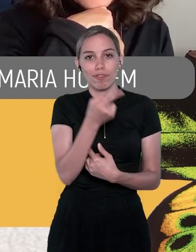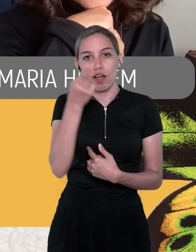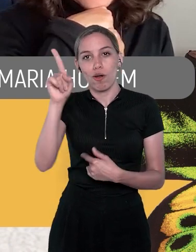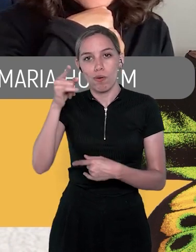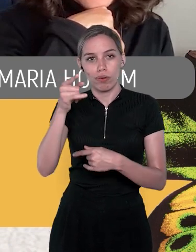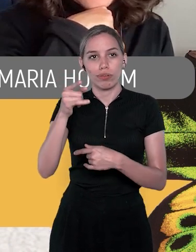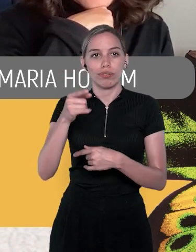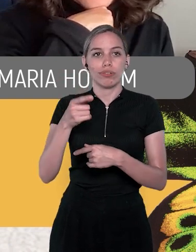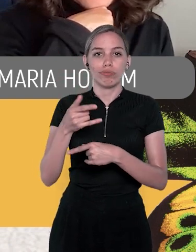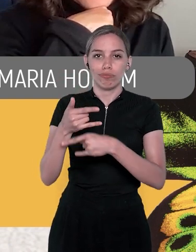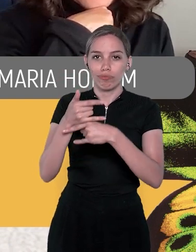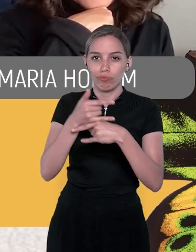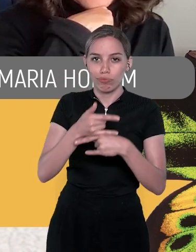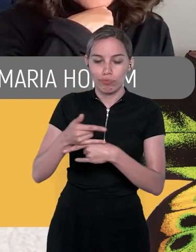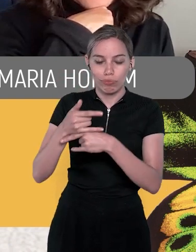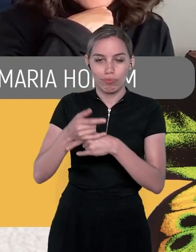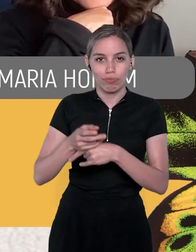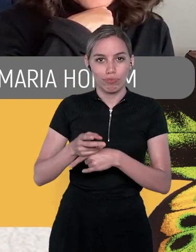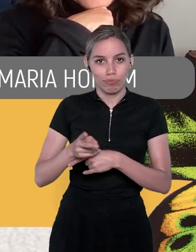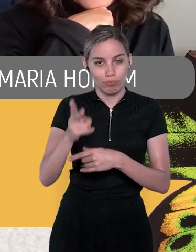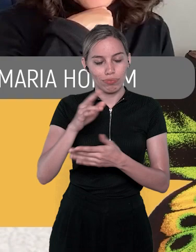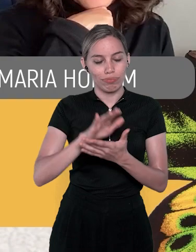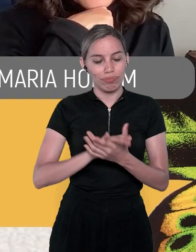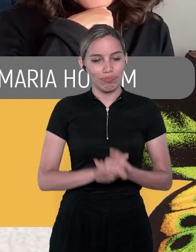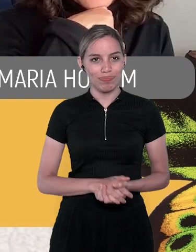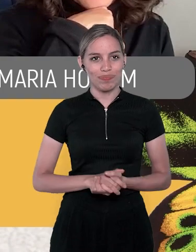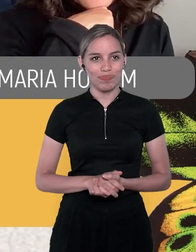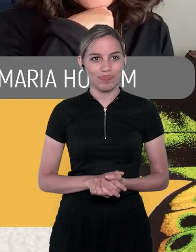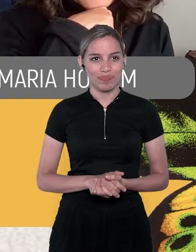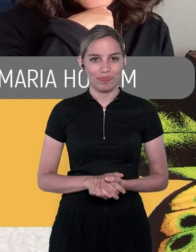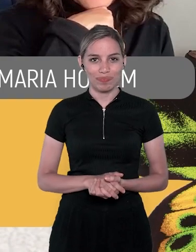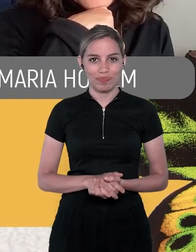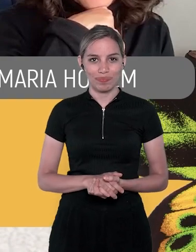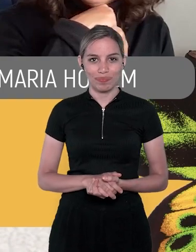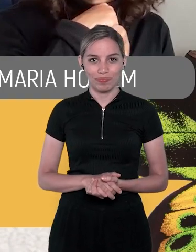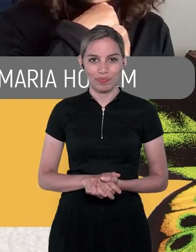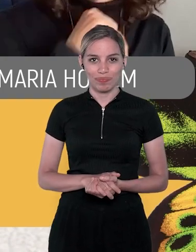obrigados. Vamos ao próximo, vamos dar sequência às nossas conversas. Isso aí.